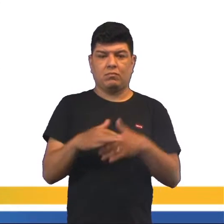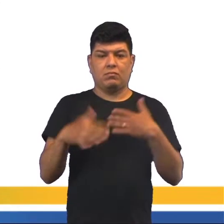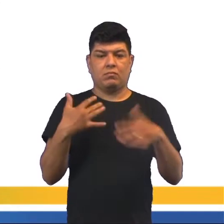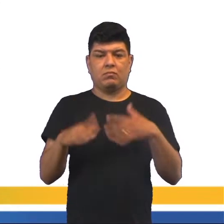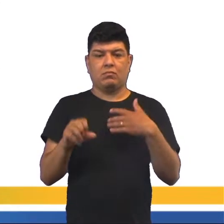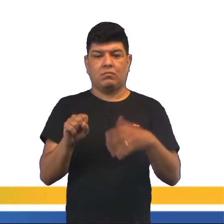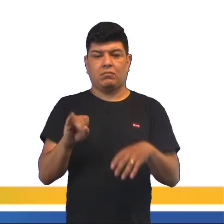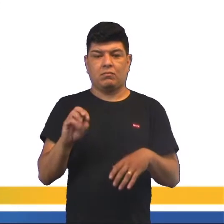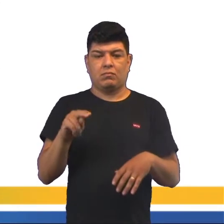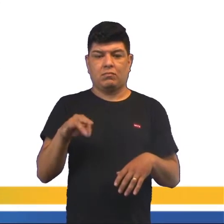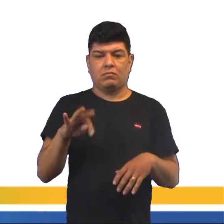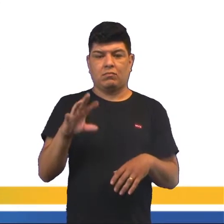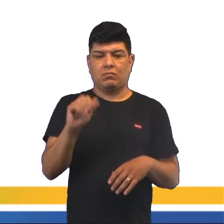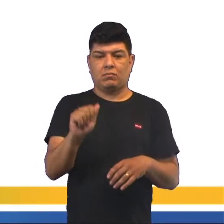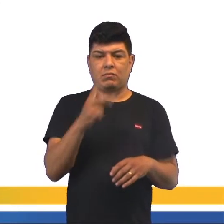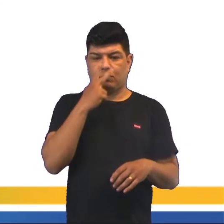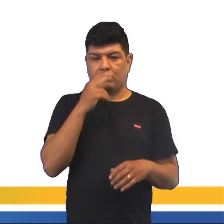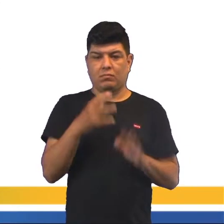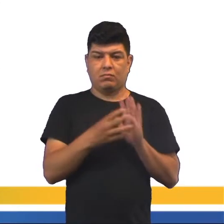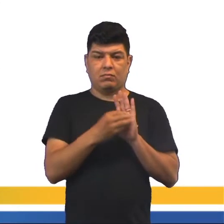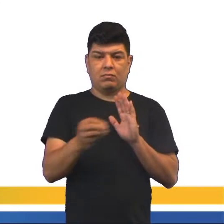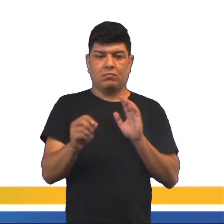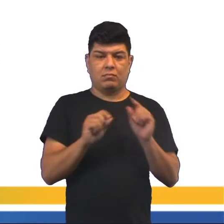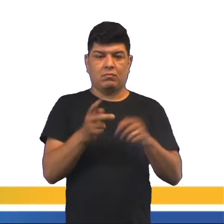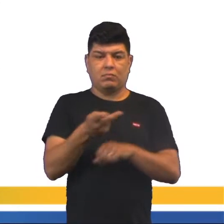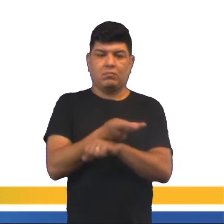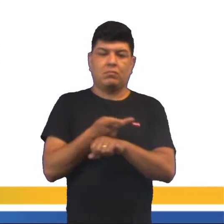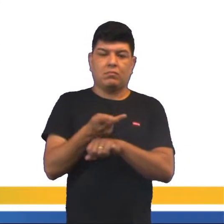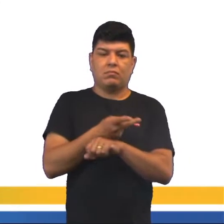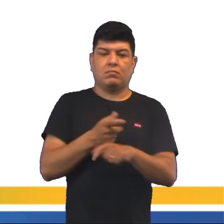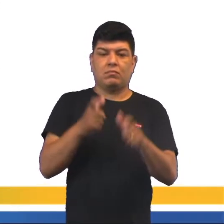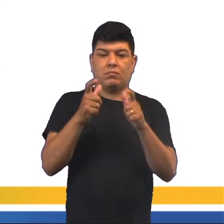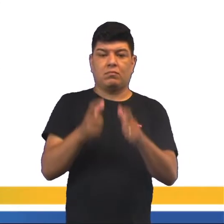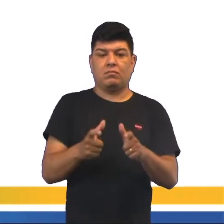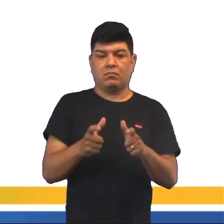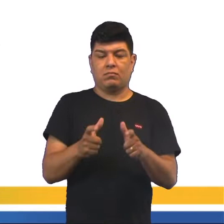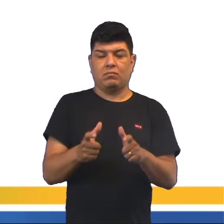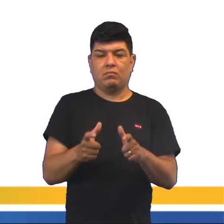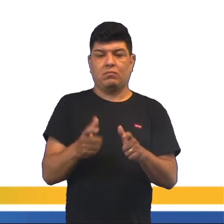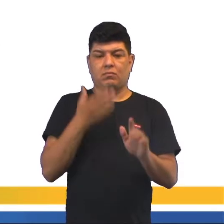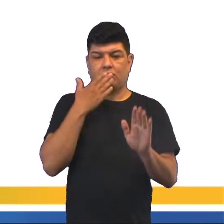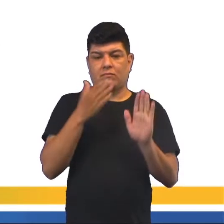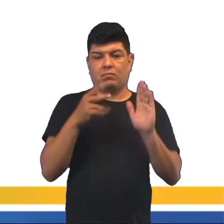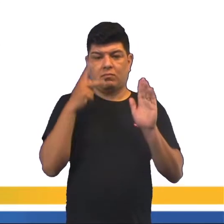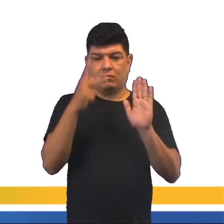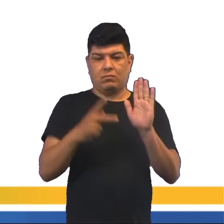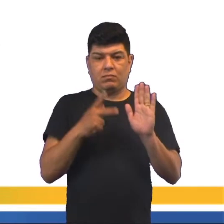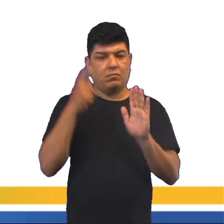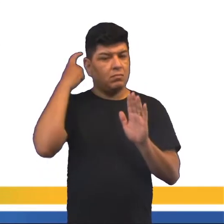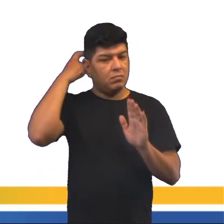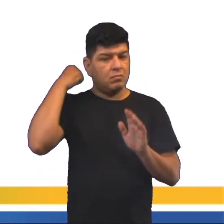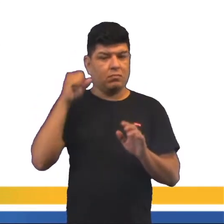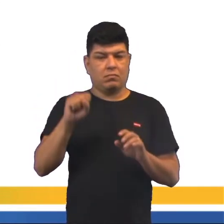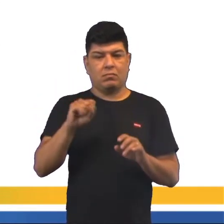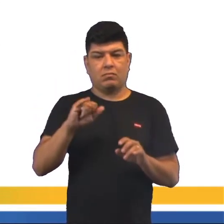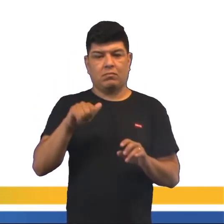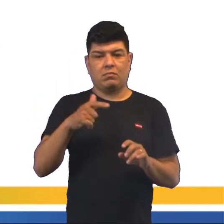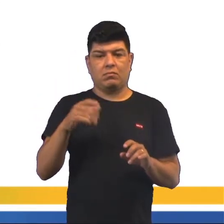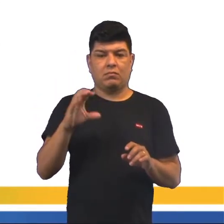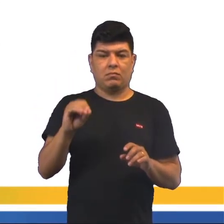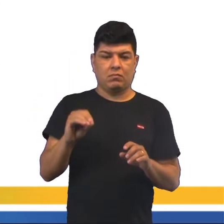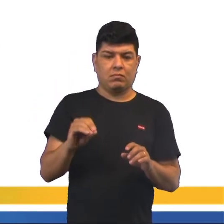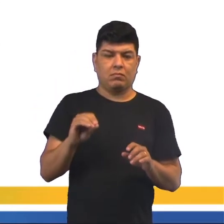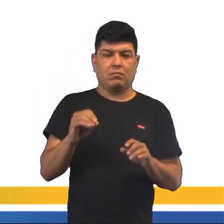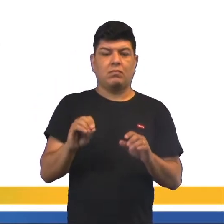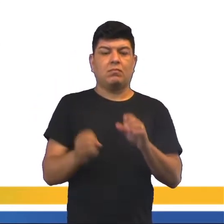movimento sionista, que representava a busca pela retomada da Terra Prometida, também chamada de Sião. Também